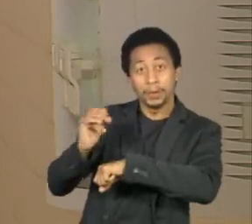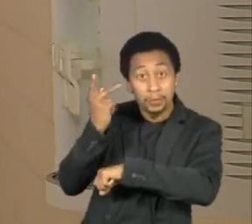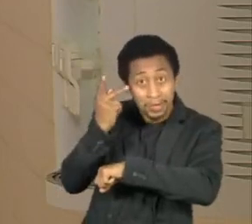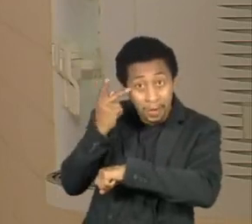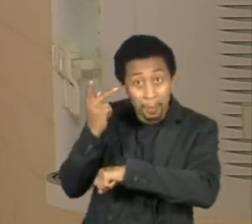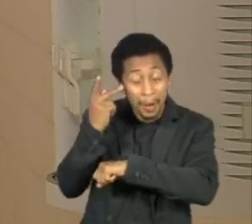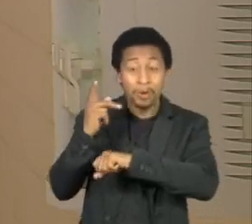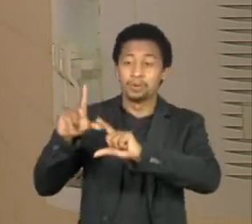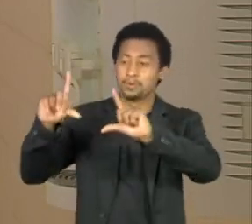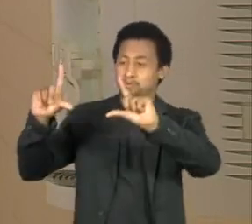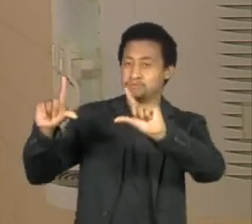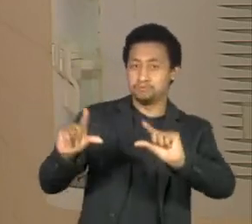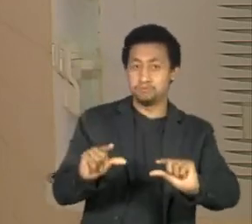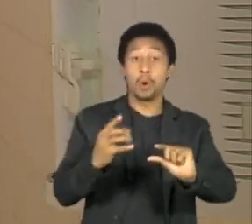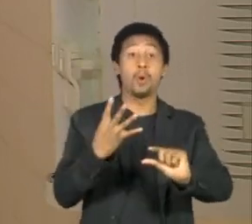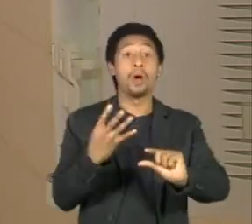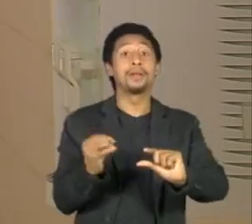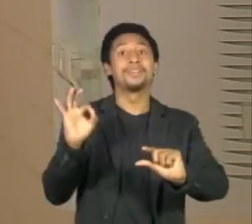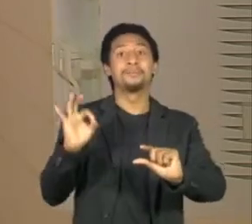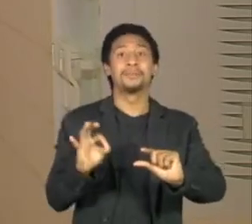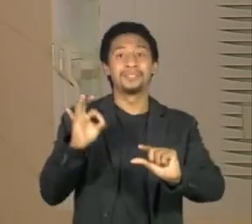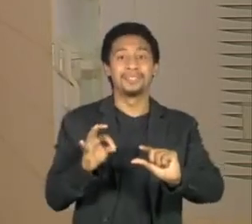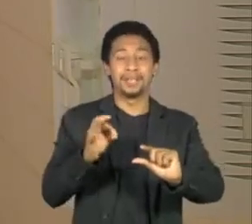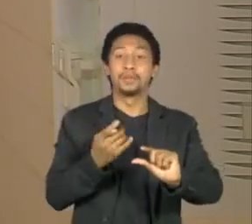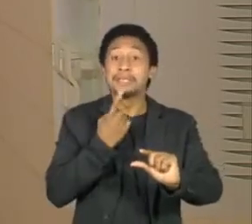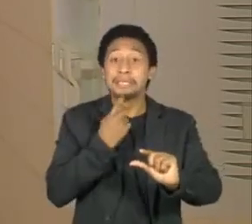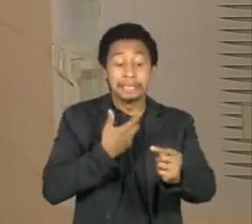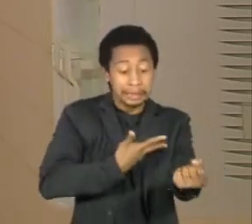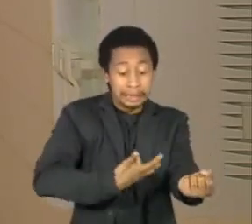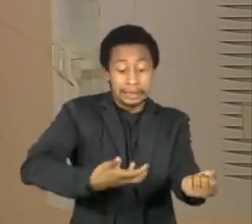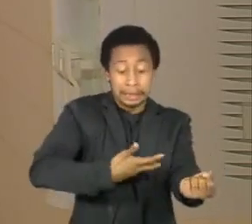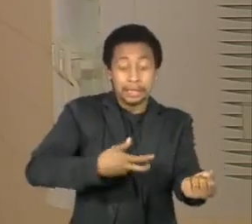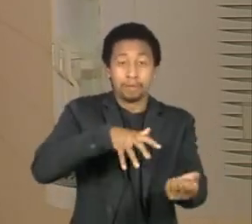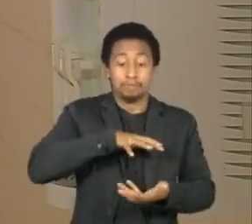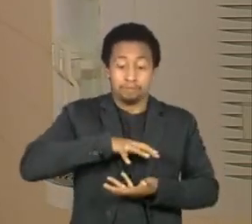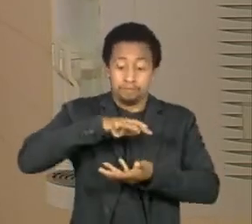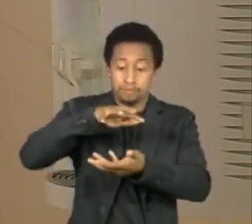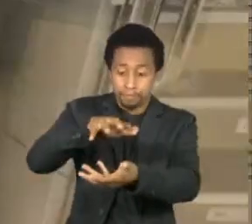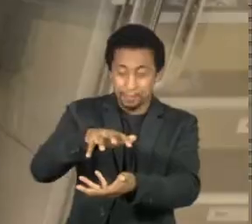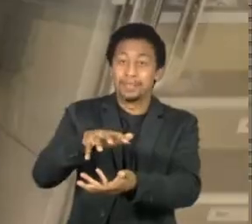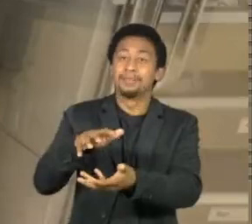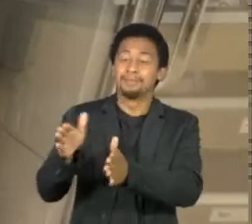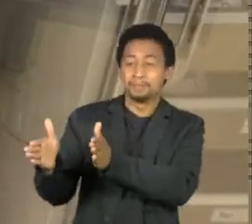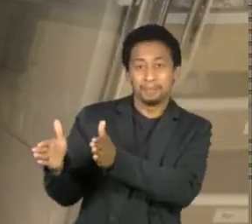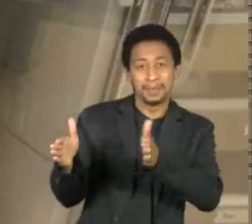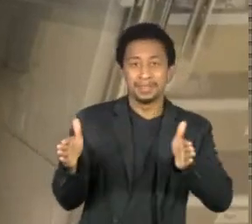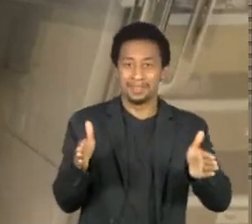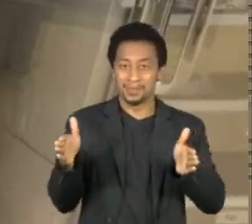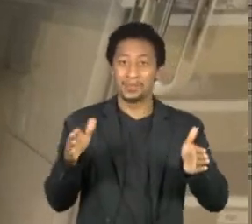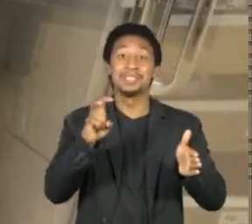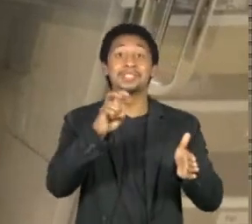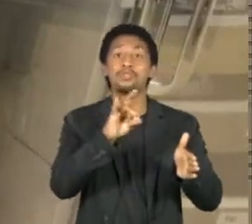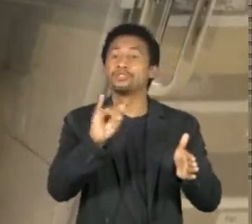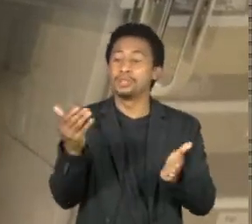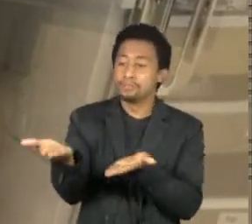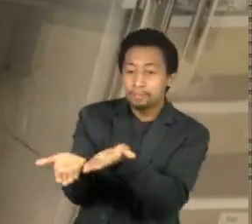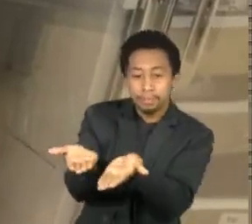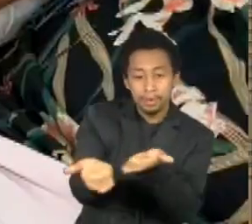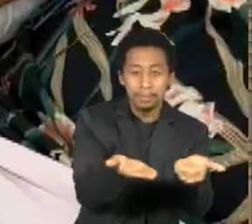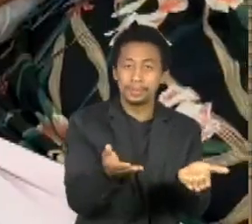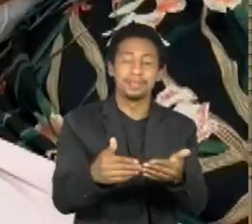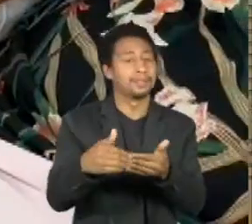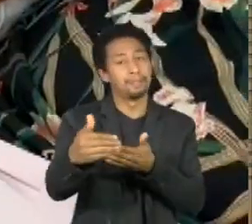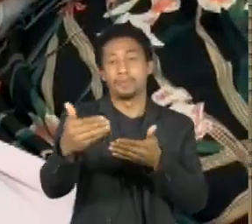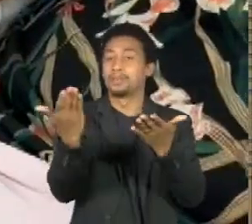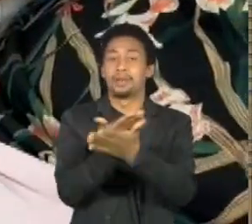por cento abaixo do normal o que significa que é suficiente para atender no máximo os próximos cinco dias os tipos negativos e